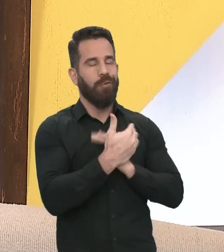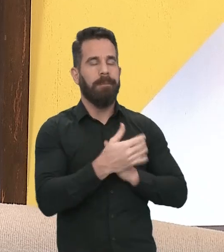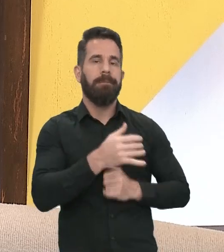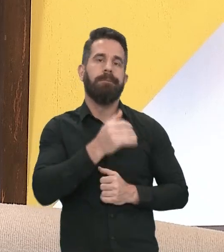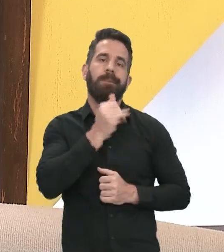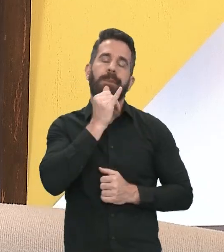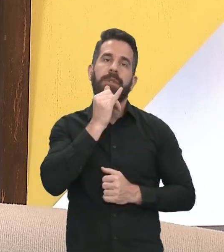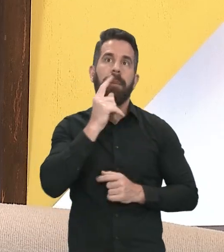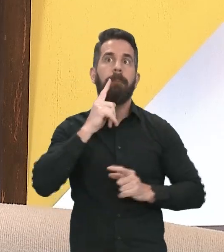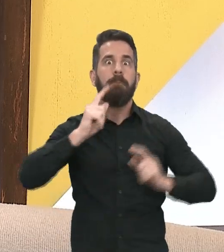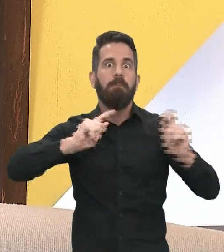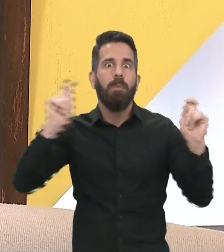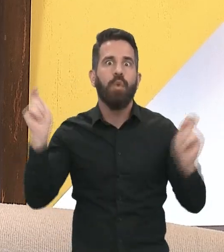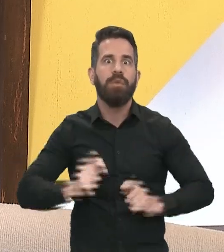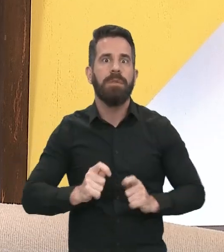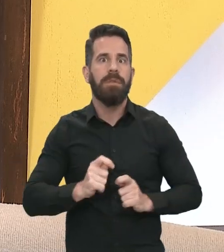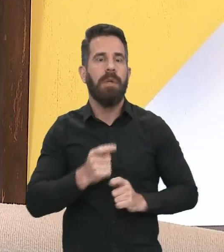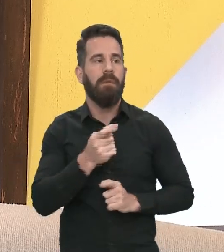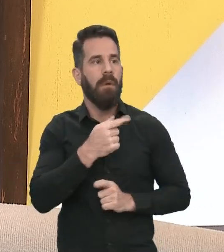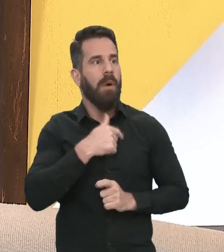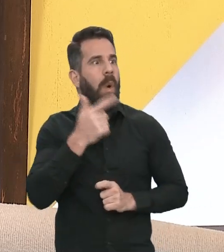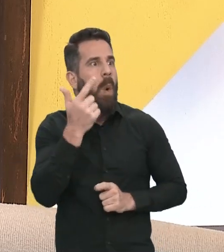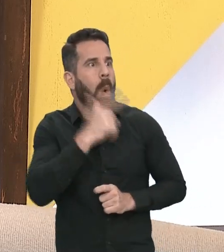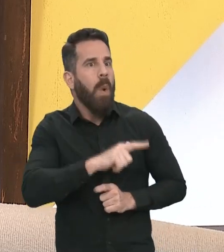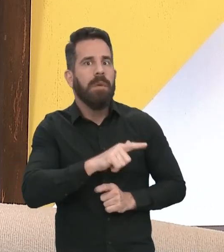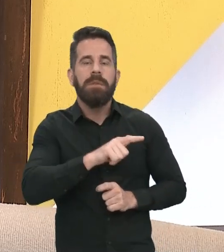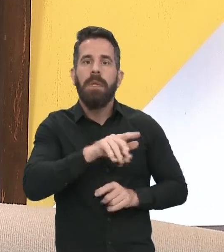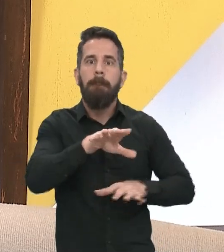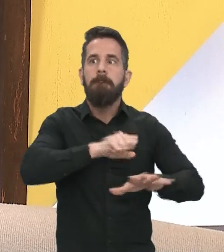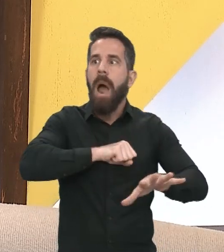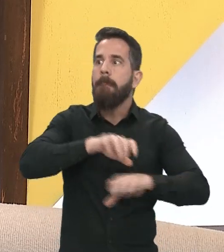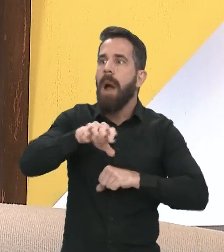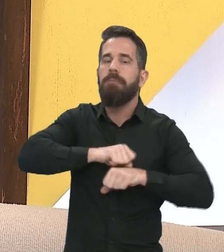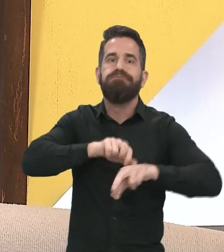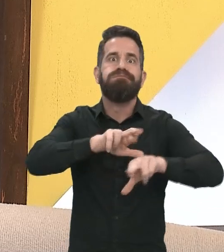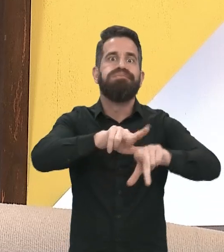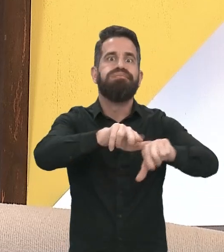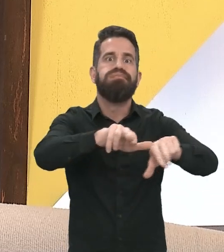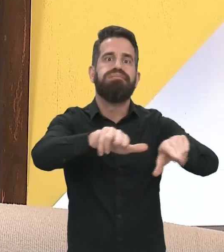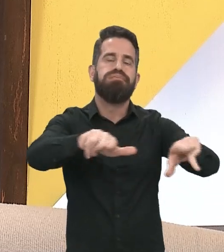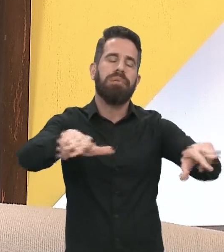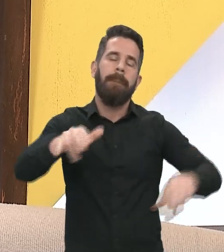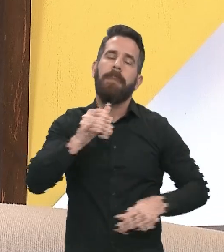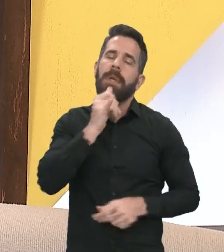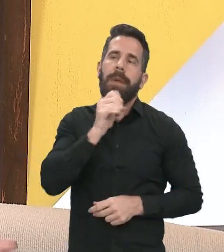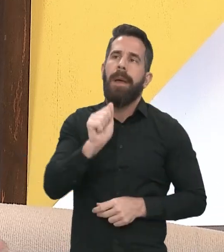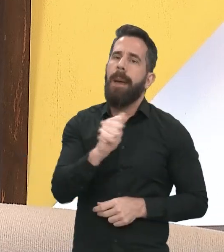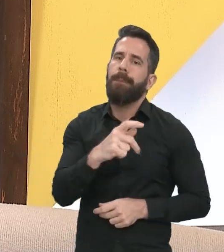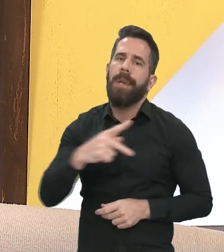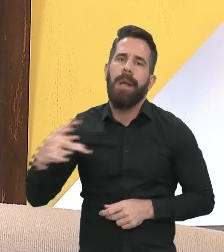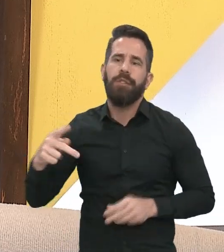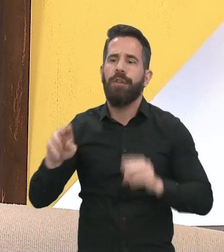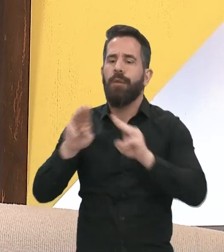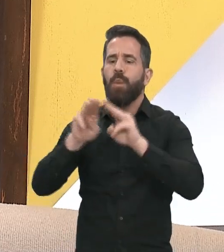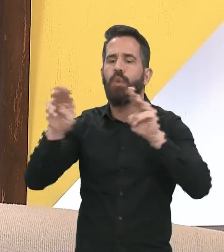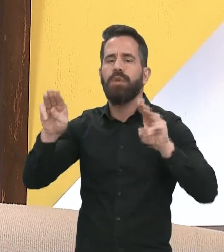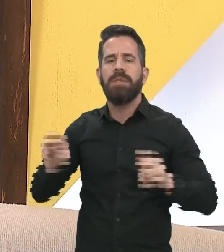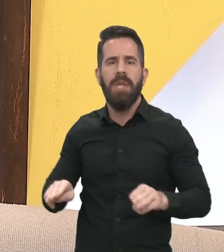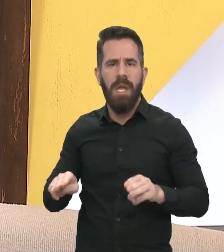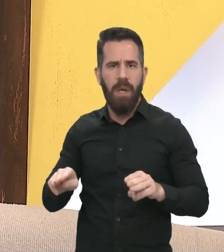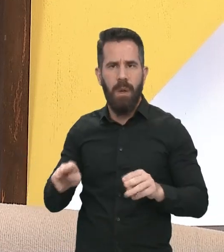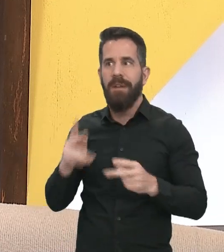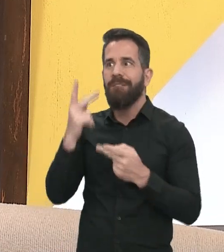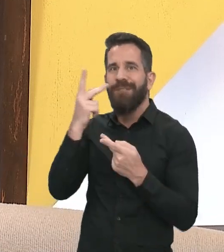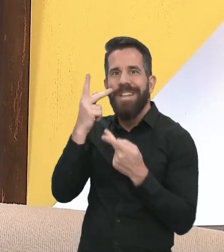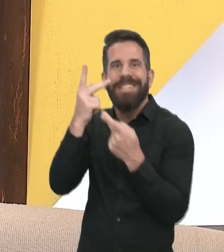a mundos e lugares que talvez não teríamos, né? Então, por exemplo, existem aplicativos de museus, existem coisas assim